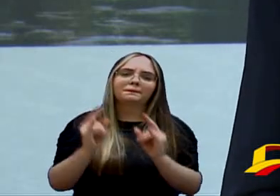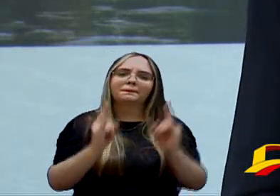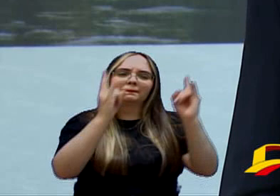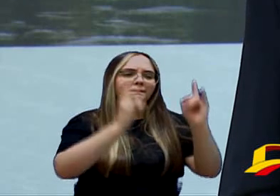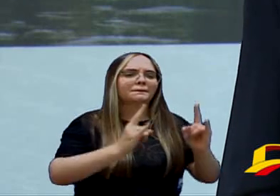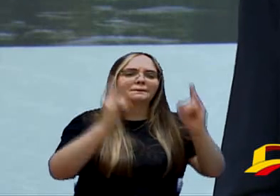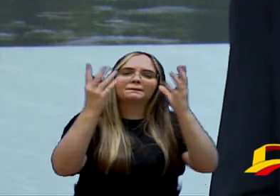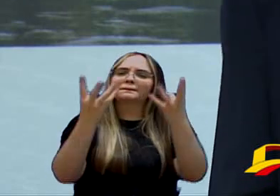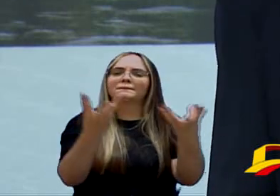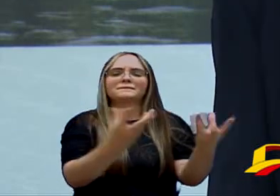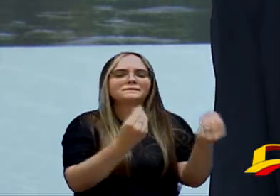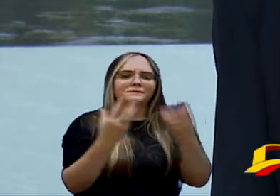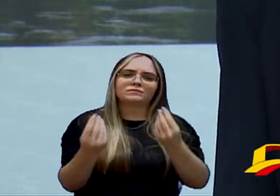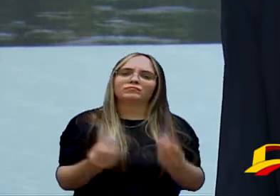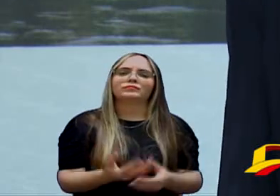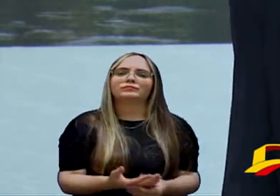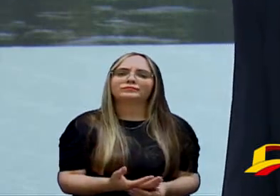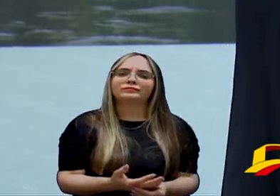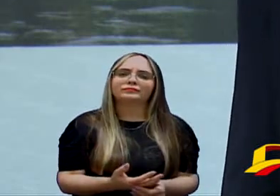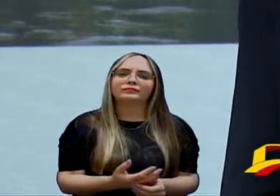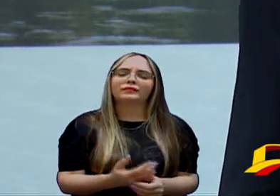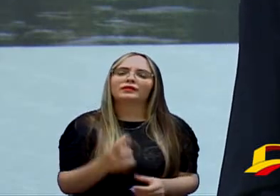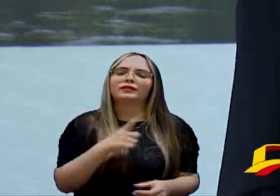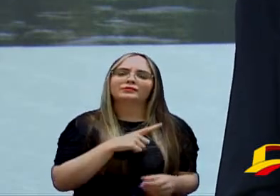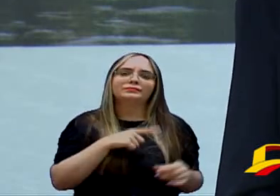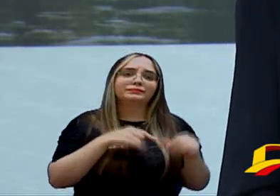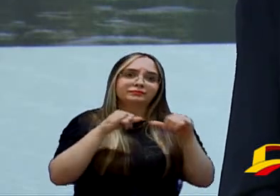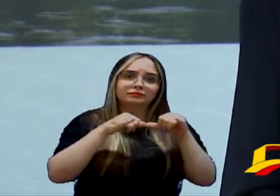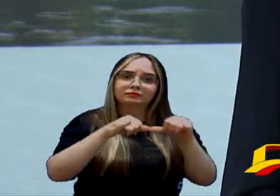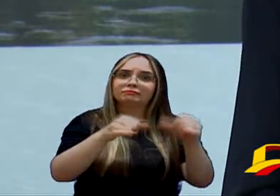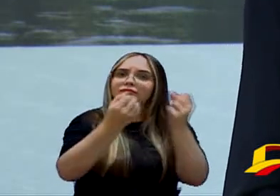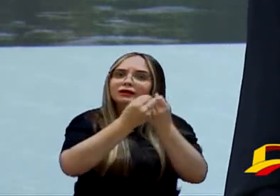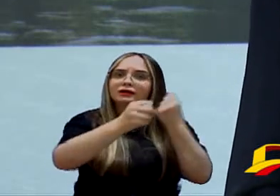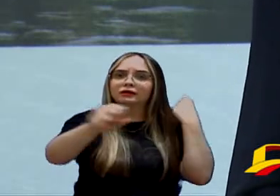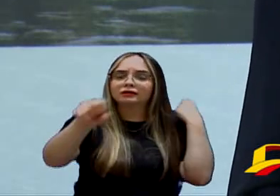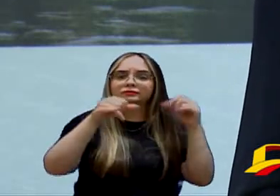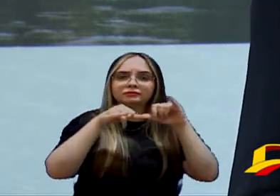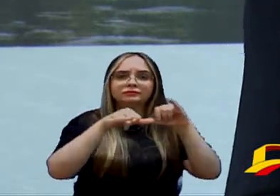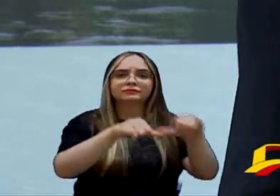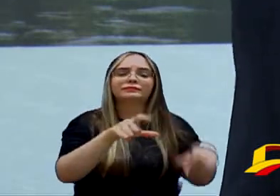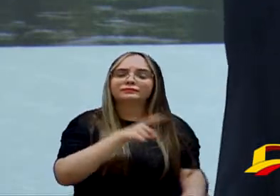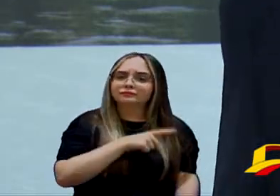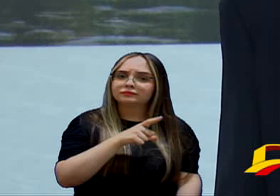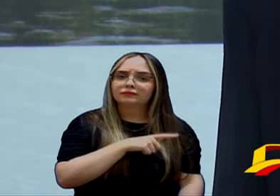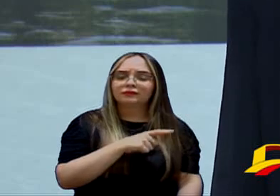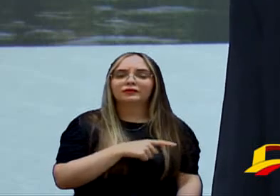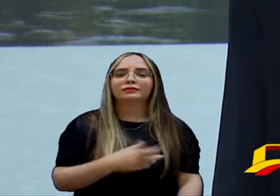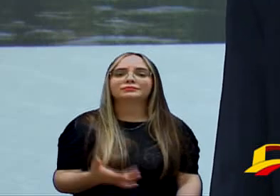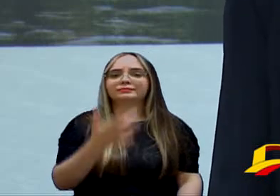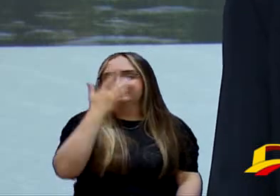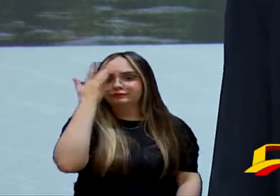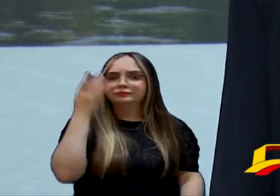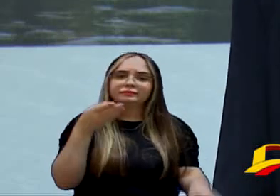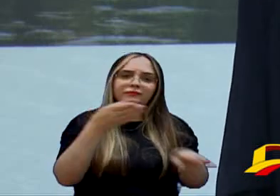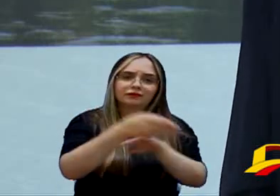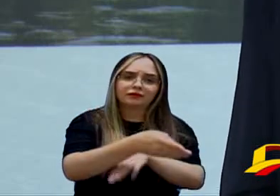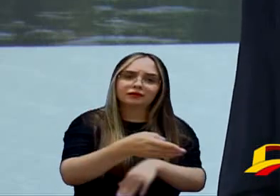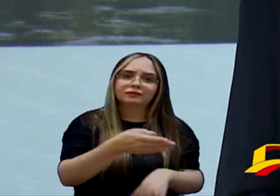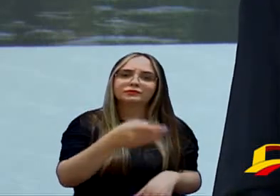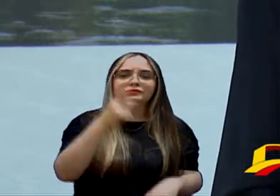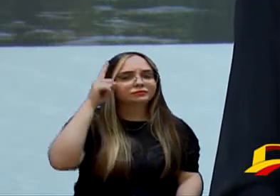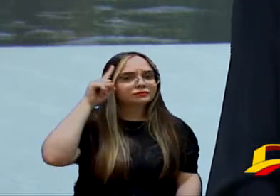que ergueram ali nós temos hipermercados que o pessoal entra ali